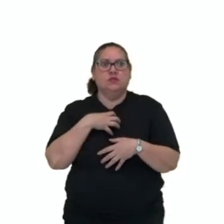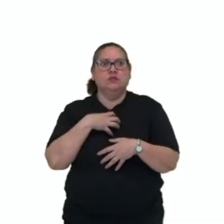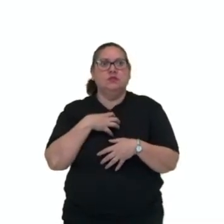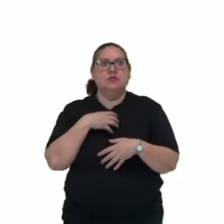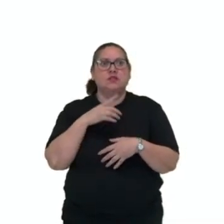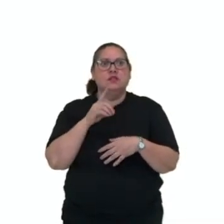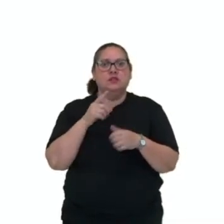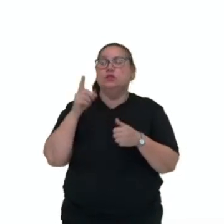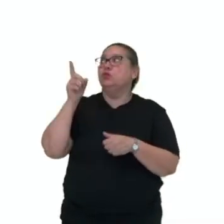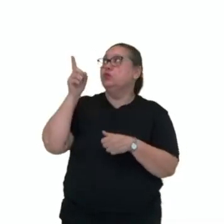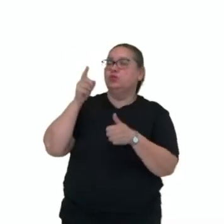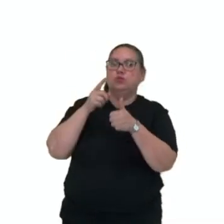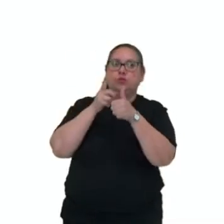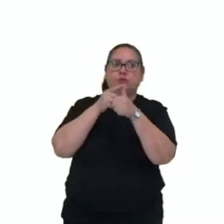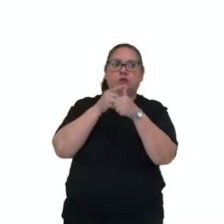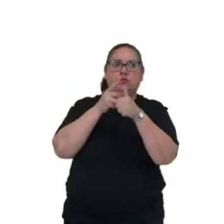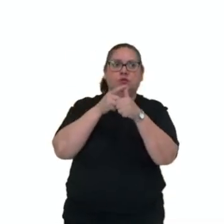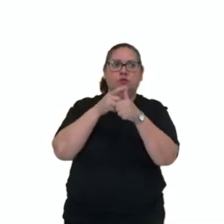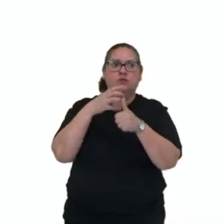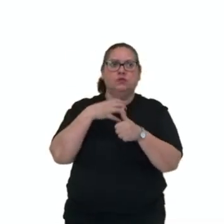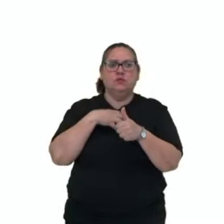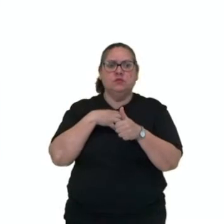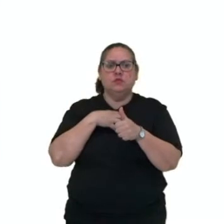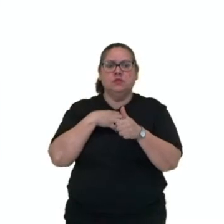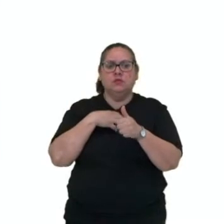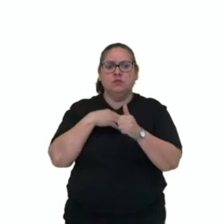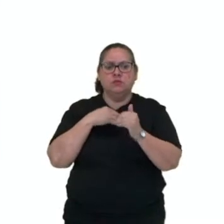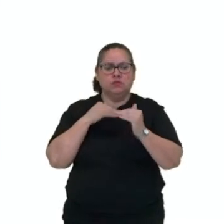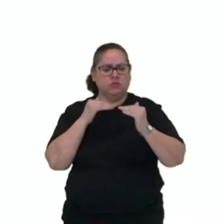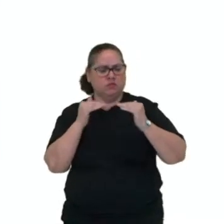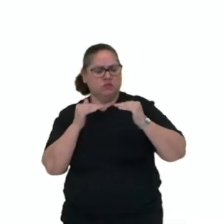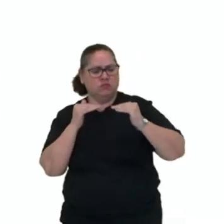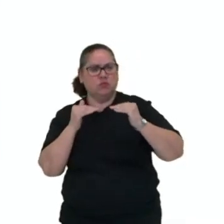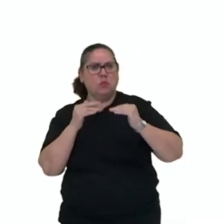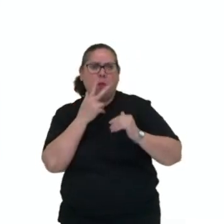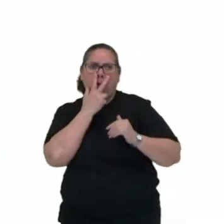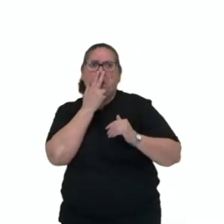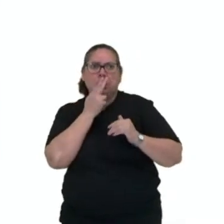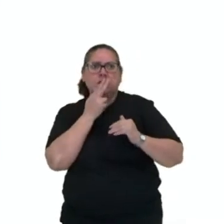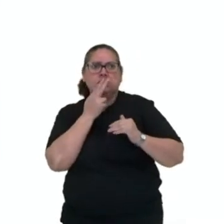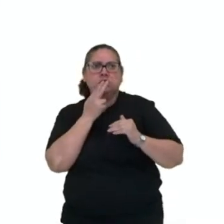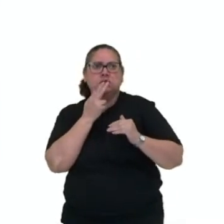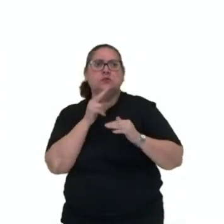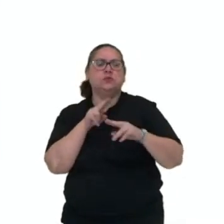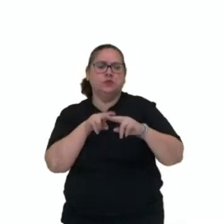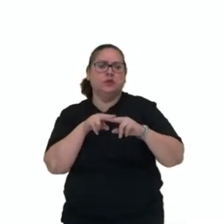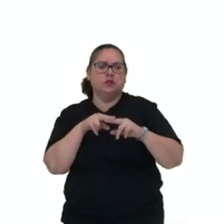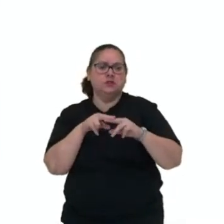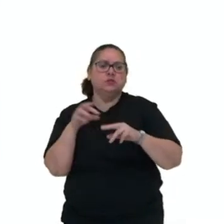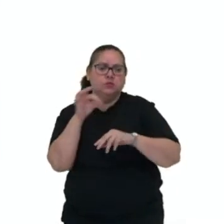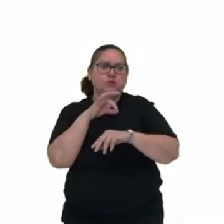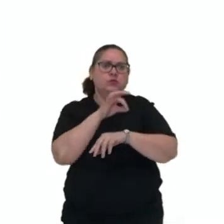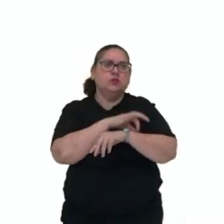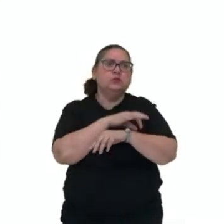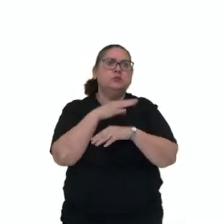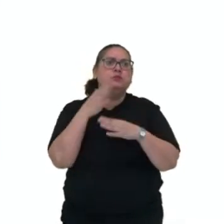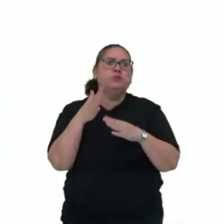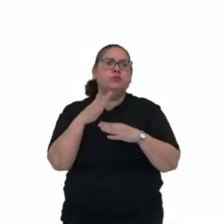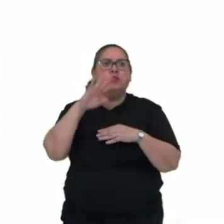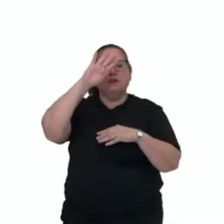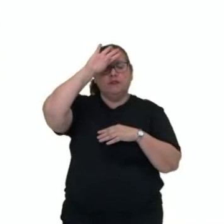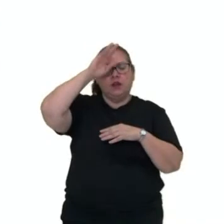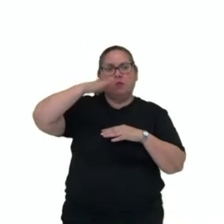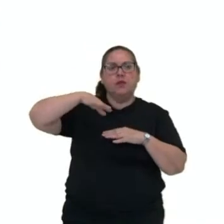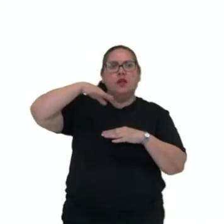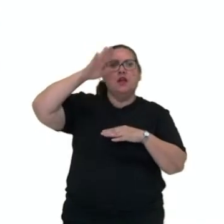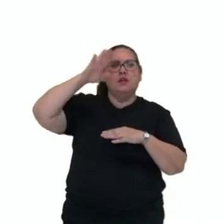dengue. Então, só para que a gente possa comparar, porque elas são muito parecidas, até por causa do agente transmissor. Febre